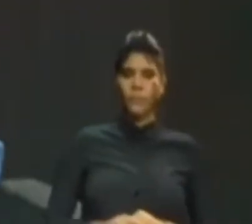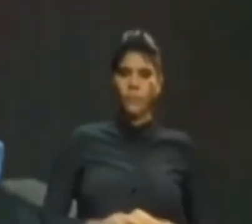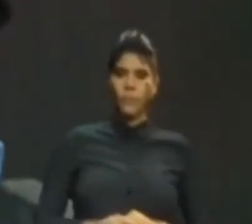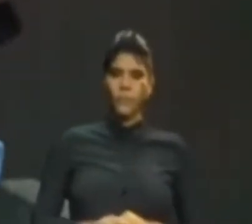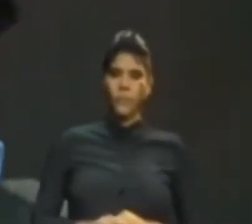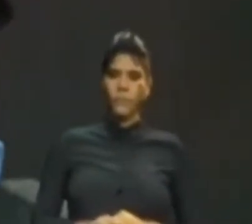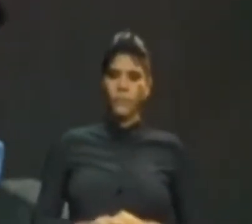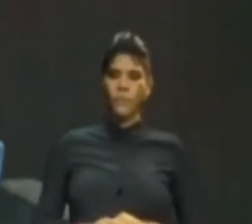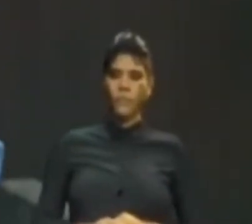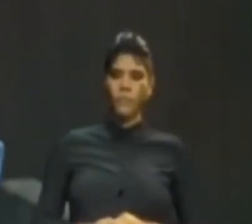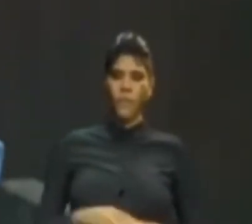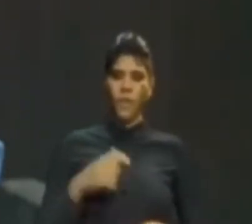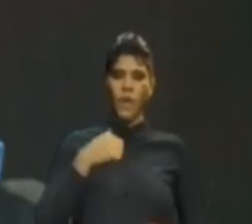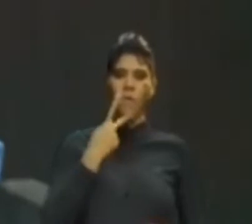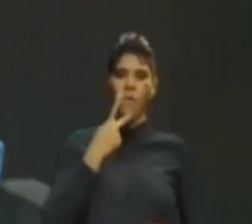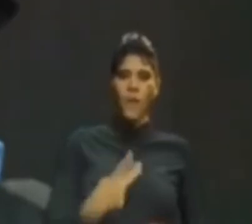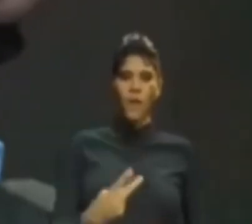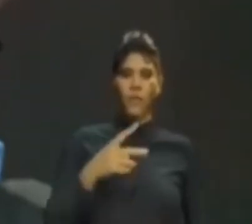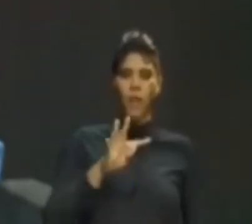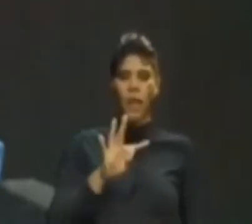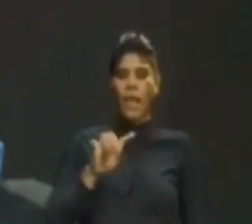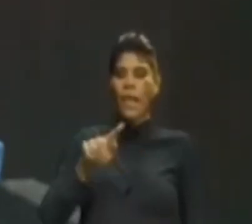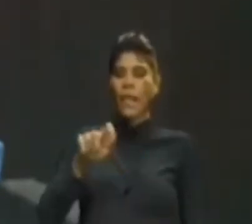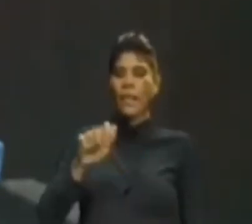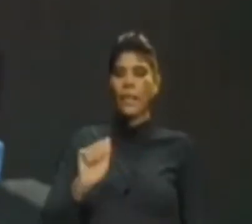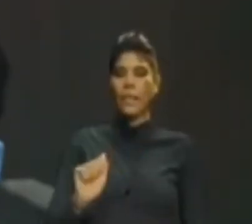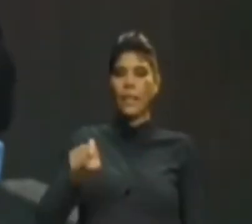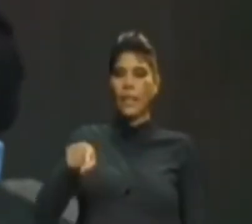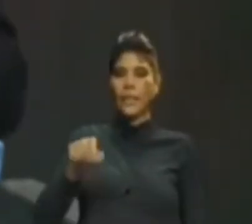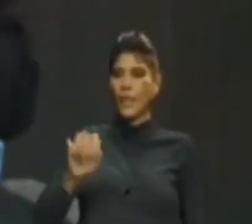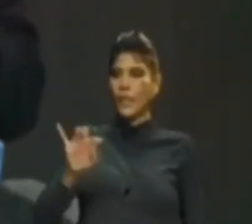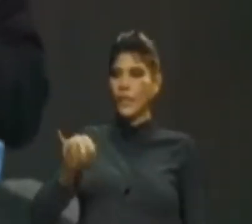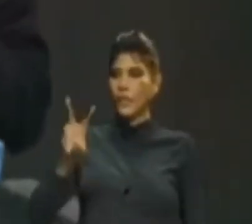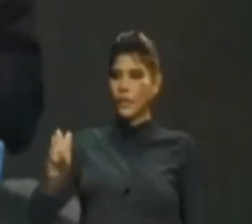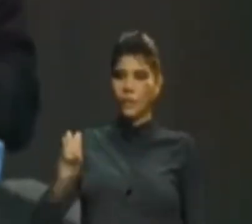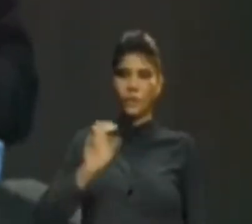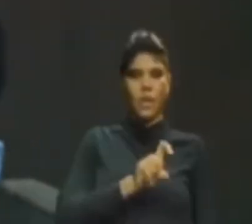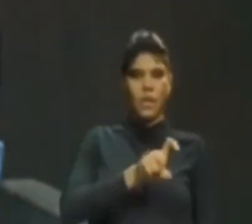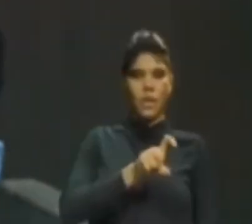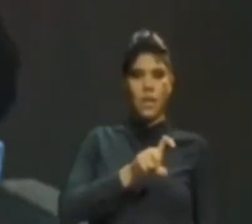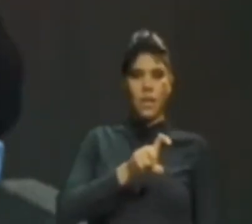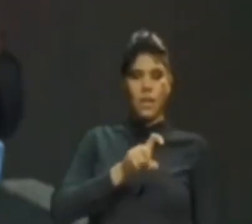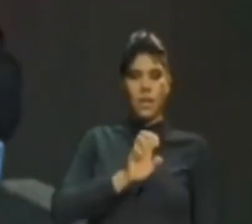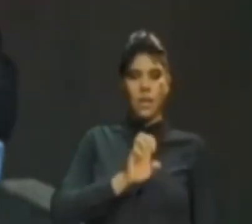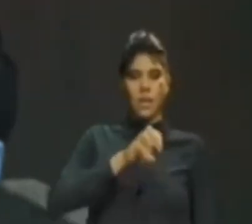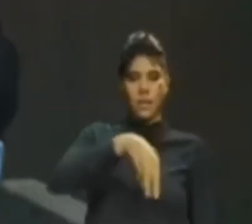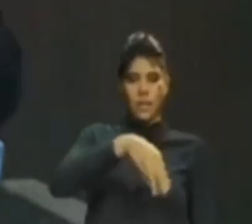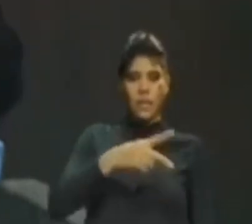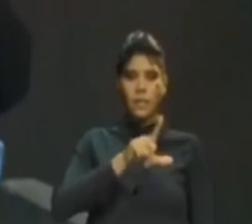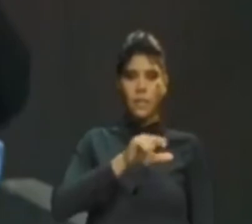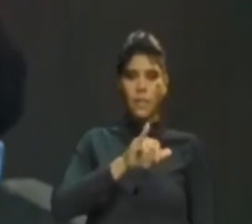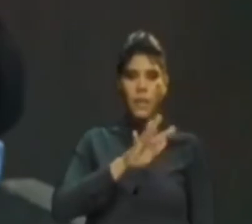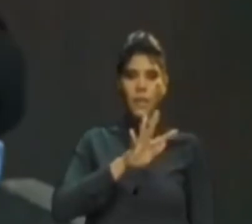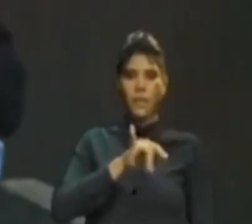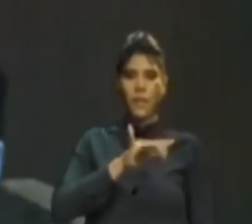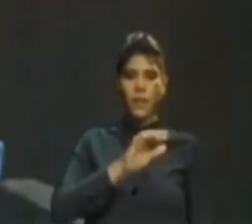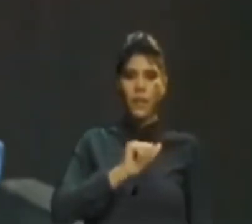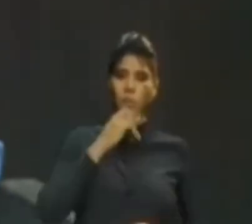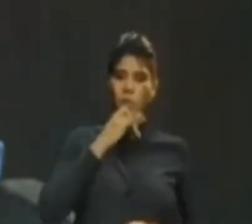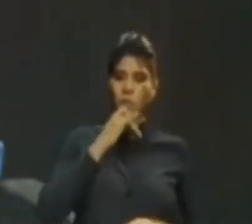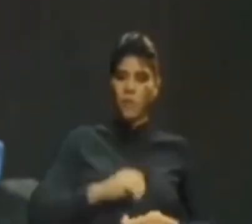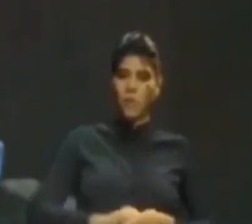vejo quando eu digo se O Rol é taxativo ou exemplificativo isso é muito importante sobretudo para as novas terapias para as